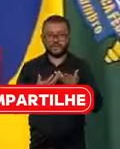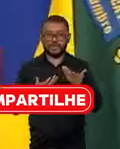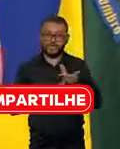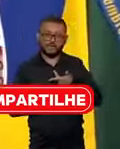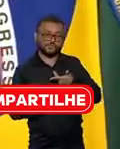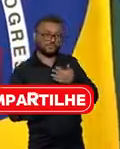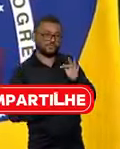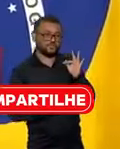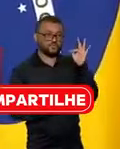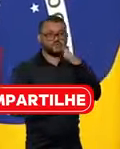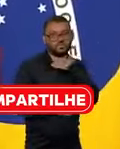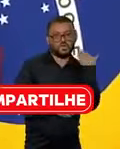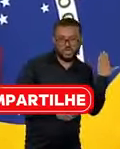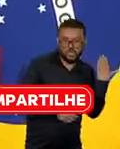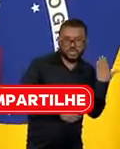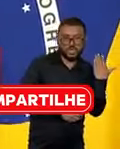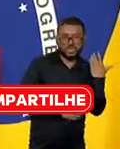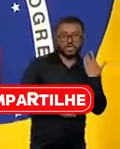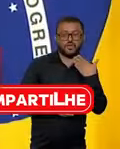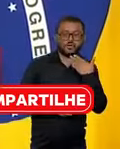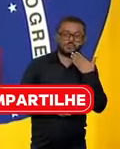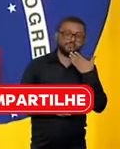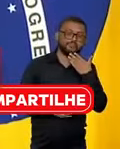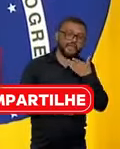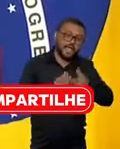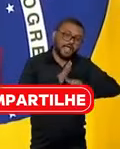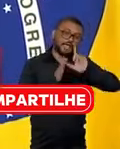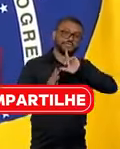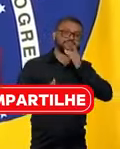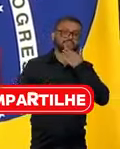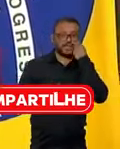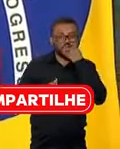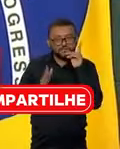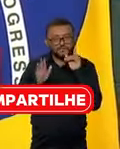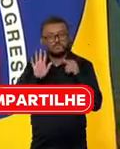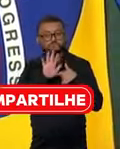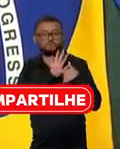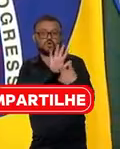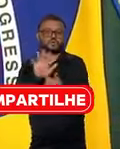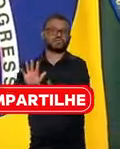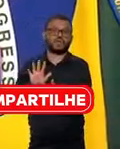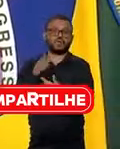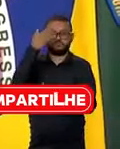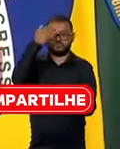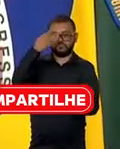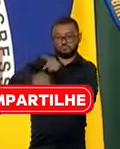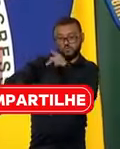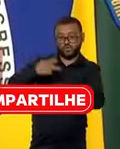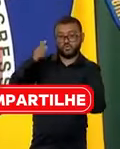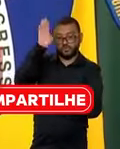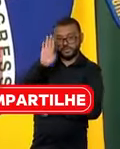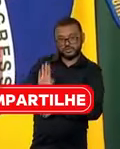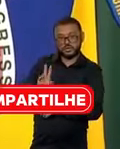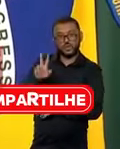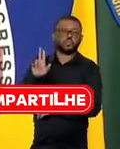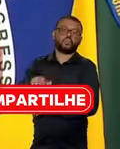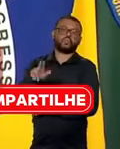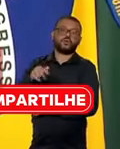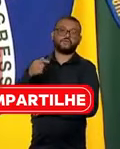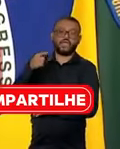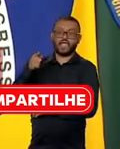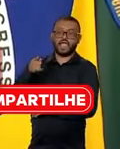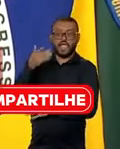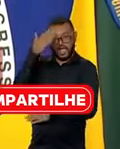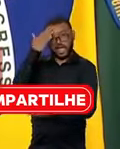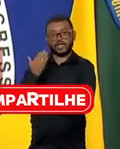de vida, a verdade venha à tona para o povo brasileiro nunca mais ser